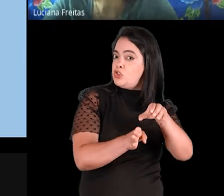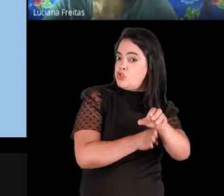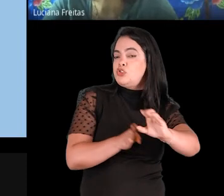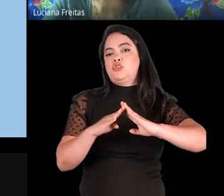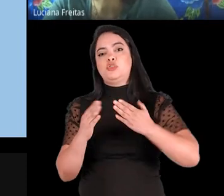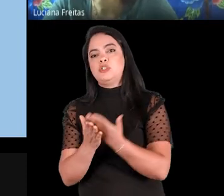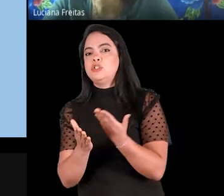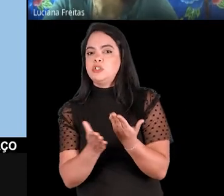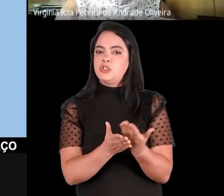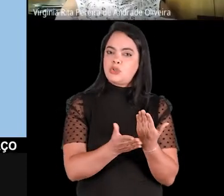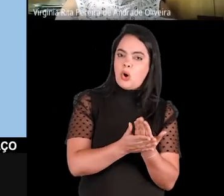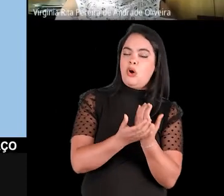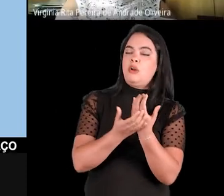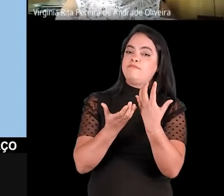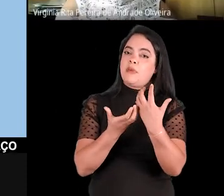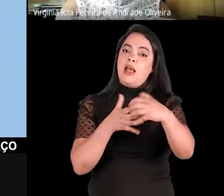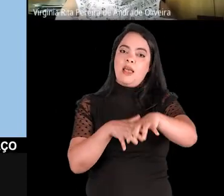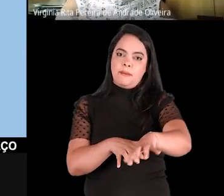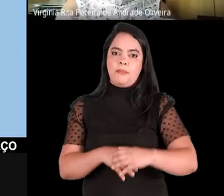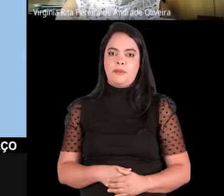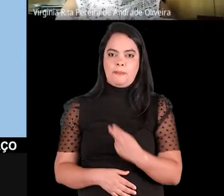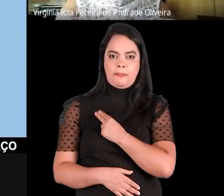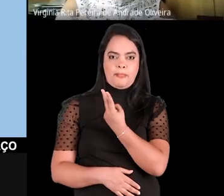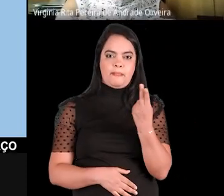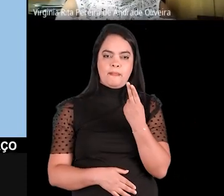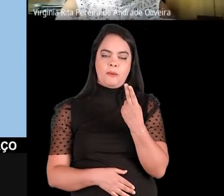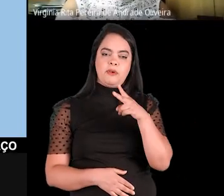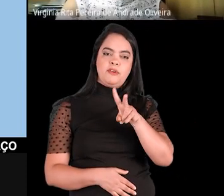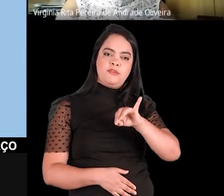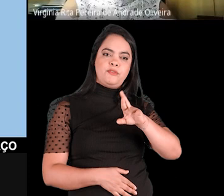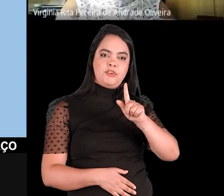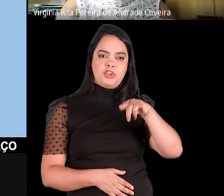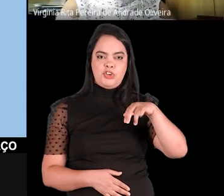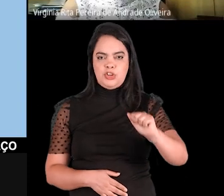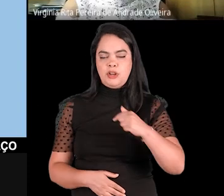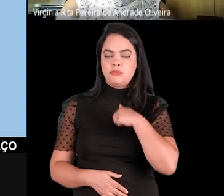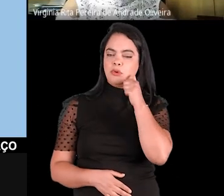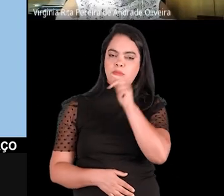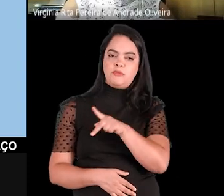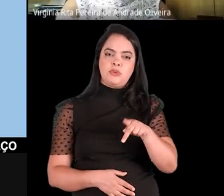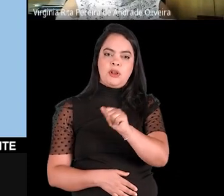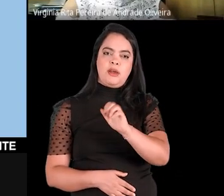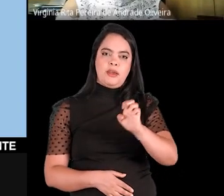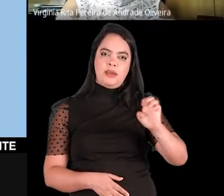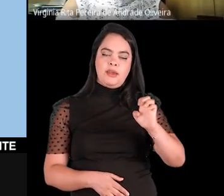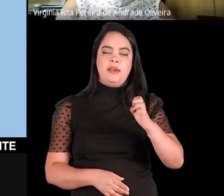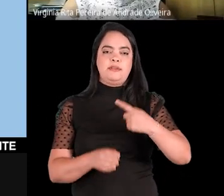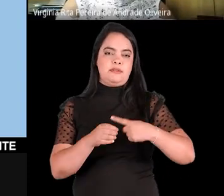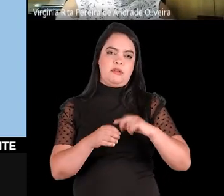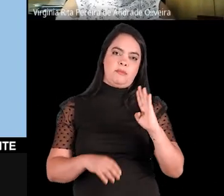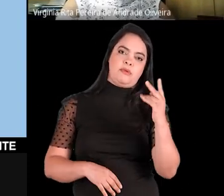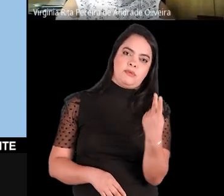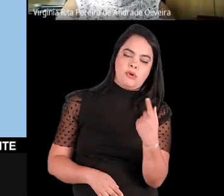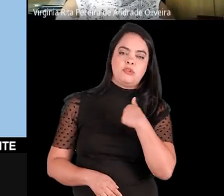escolas, mas de modo virtual. Sou Virgínia, né, sou professora do AE aqui no município de Belo Horizonte, né, também faço parte da equipe